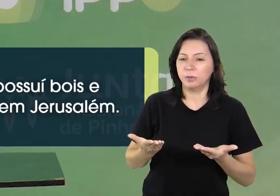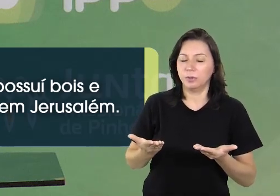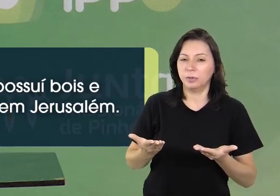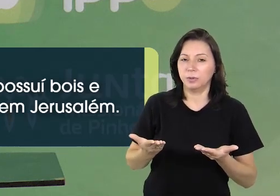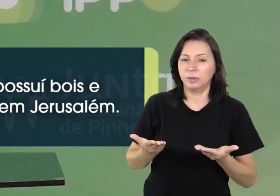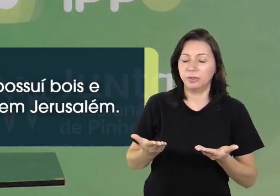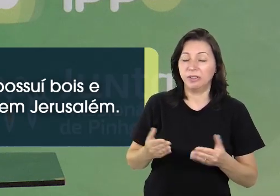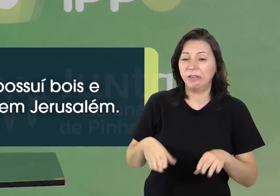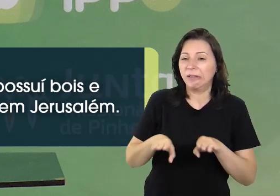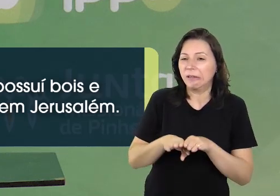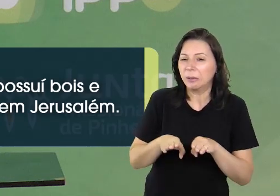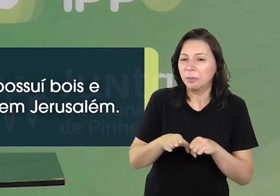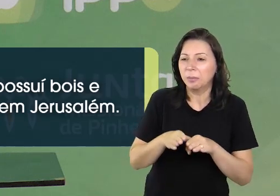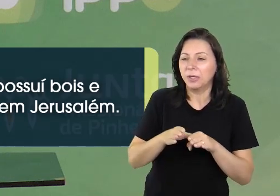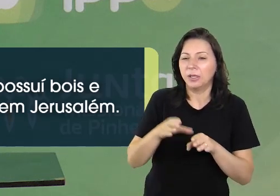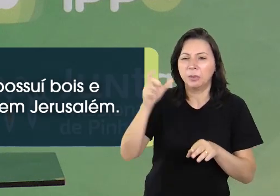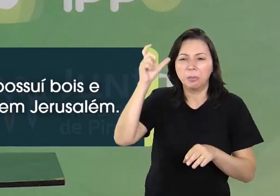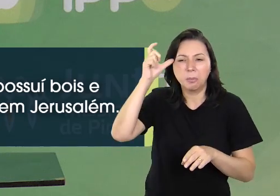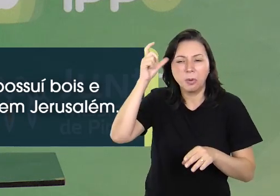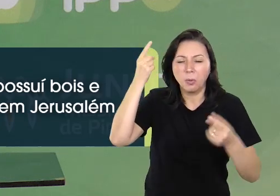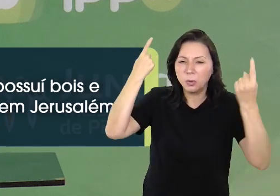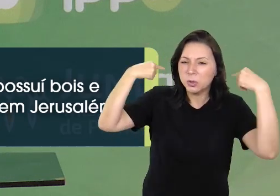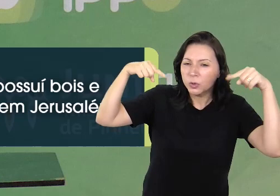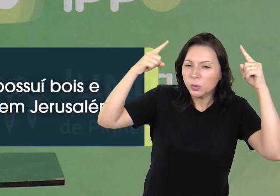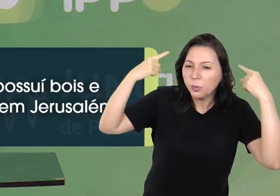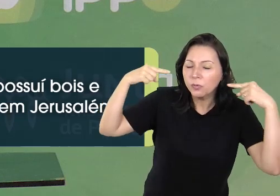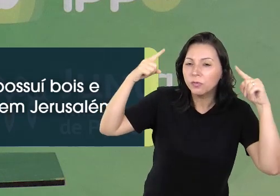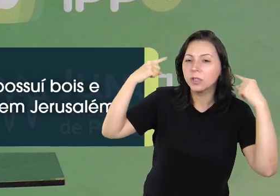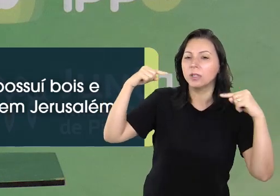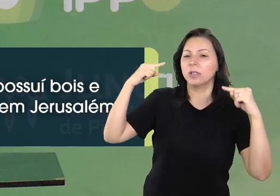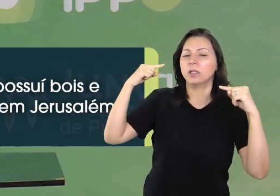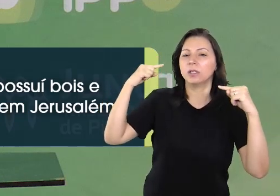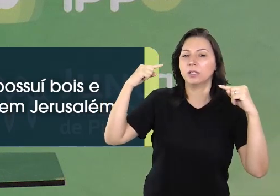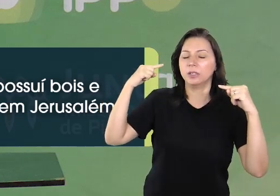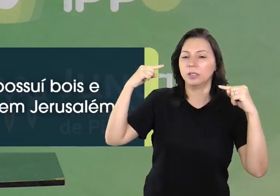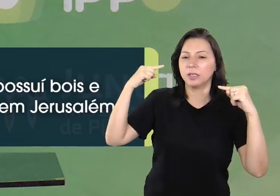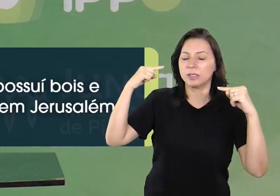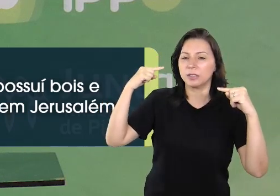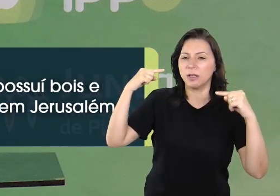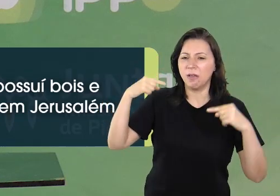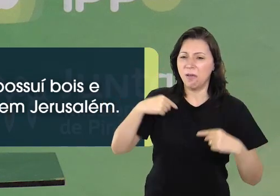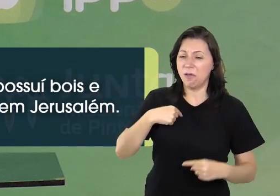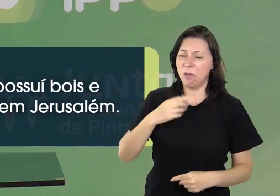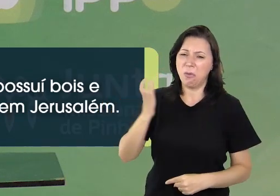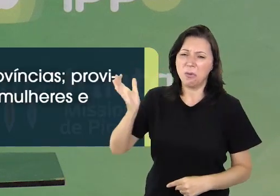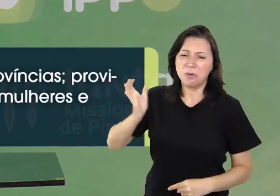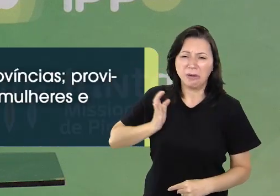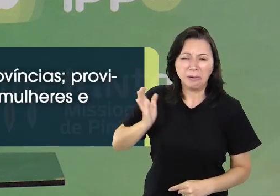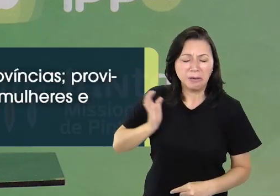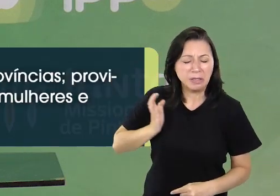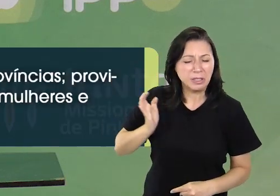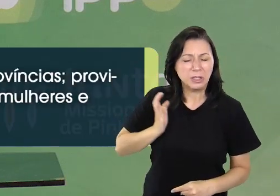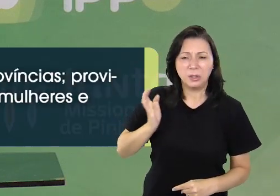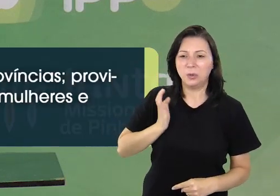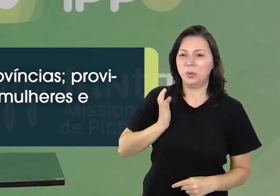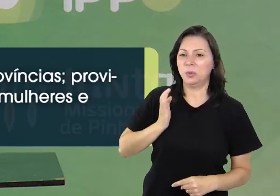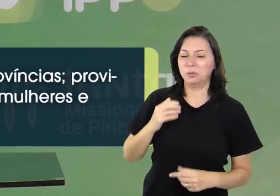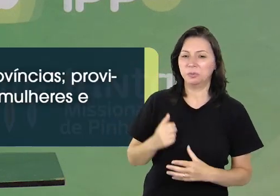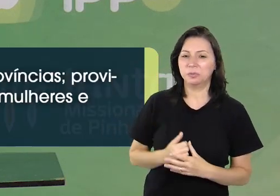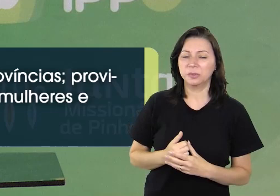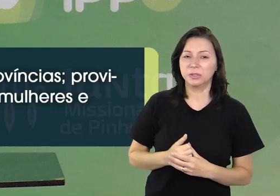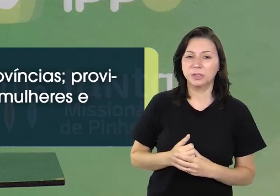possui bois e ovelhas mais do que possuíram todos os que antes de mim viveram em Jerusalém